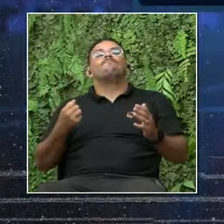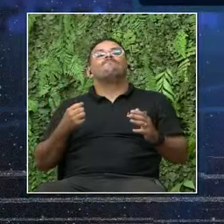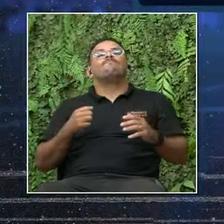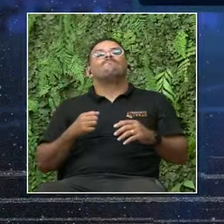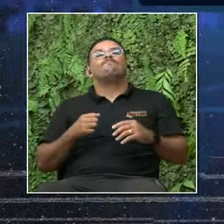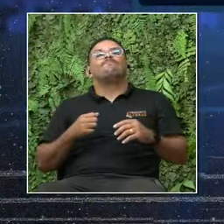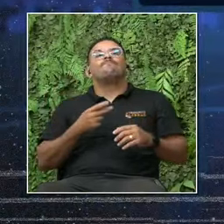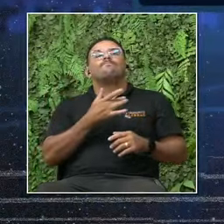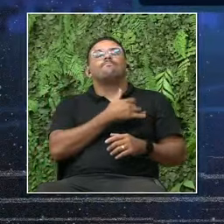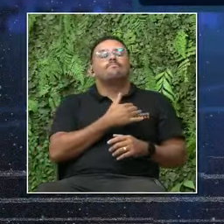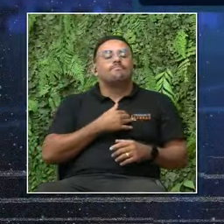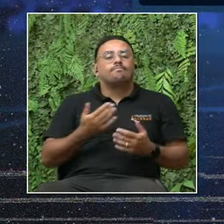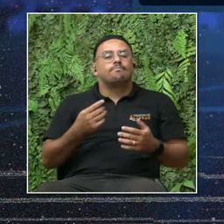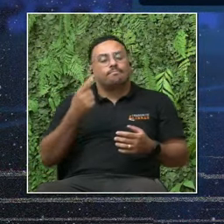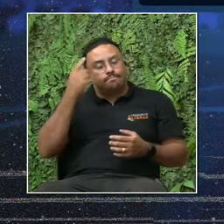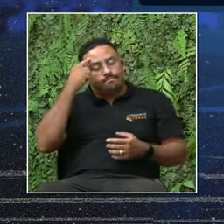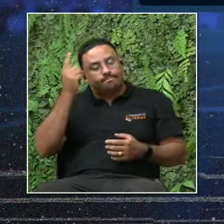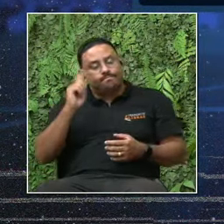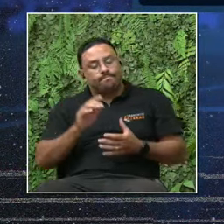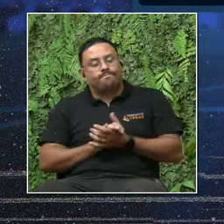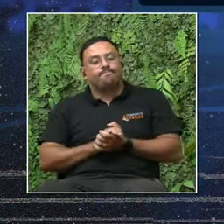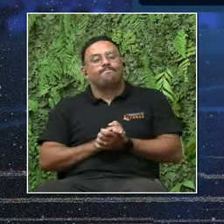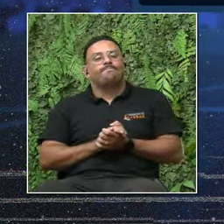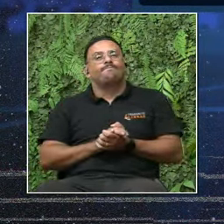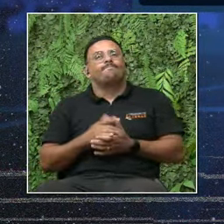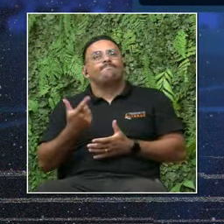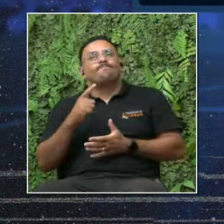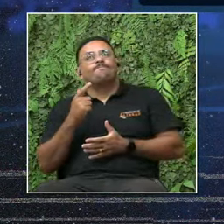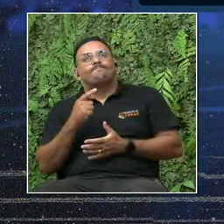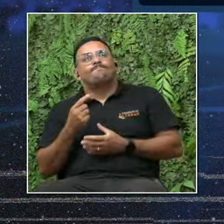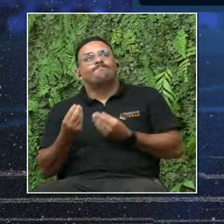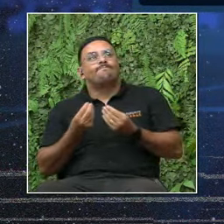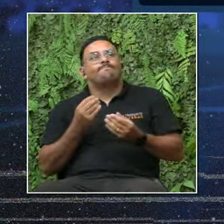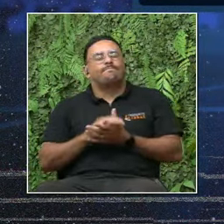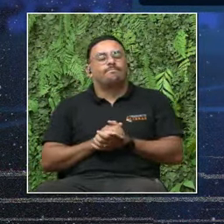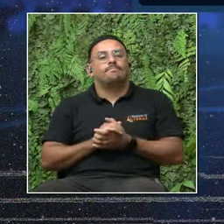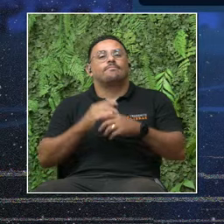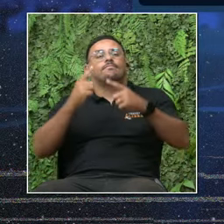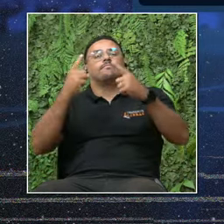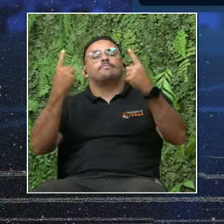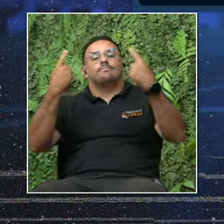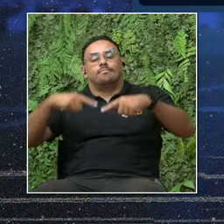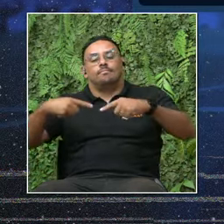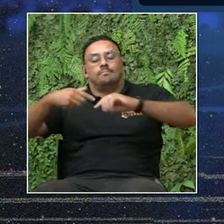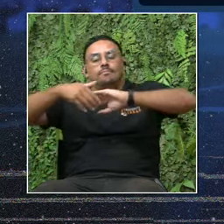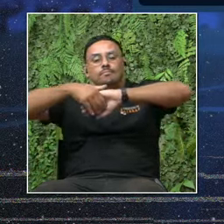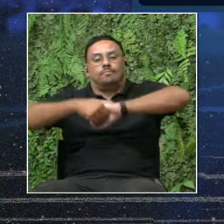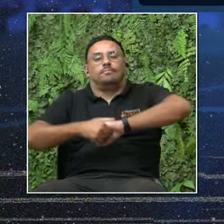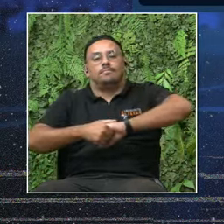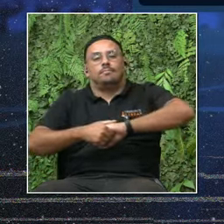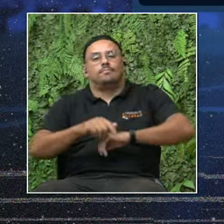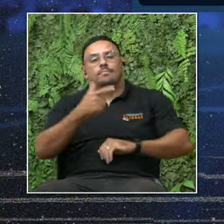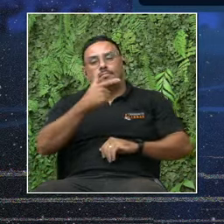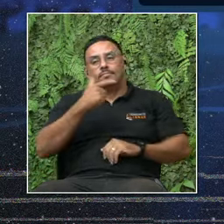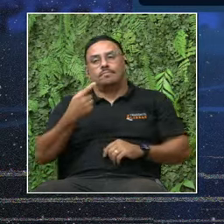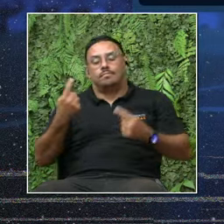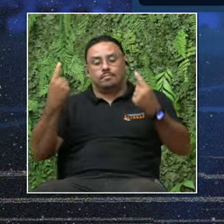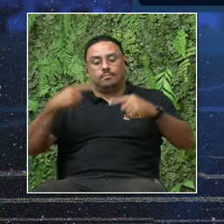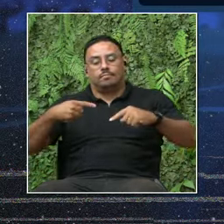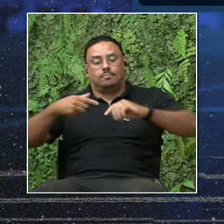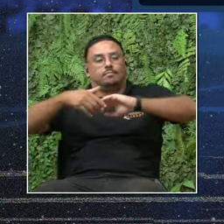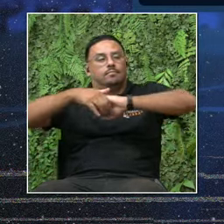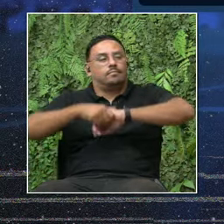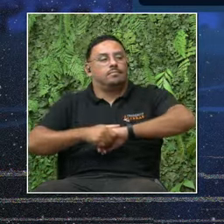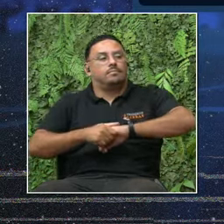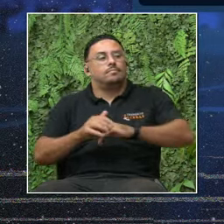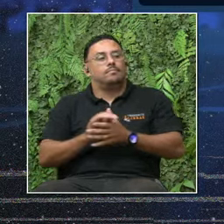placar faça a menor ideia Bob hoje eu não tive colhões para apostar nesse jogo muito bem então não temos apostas de Igor tep